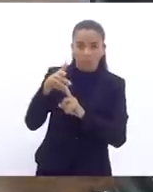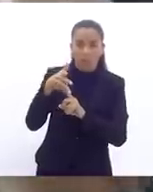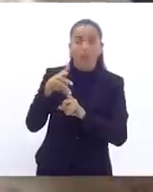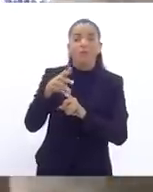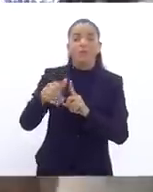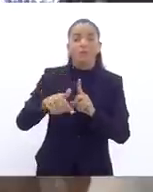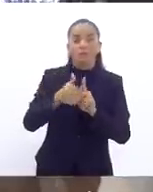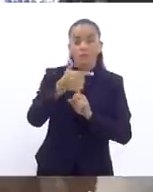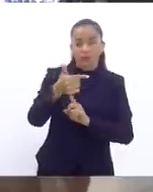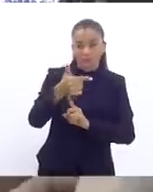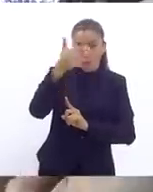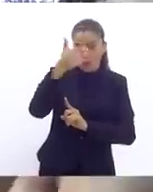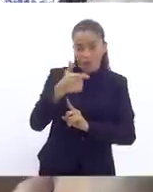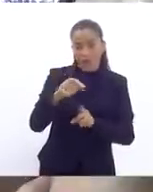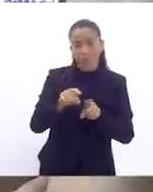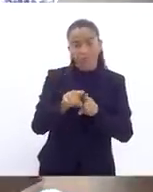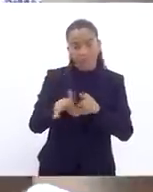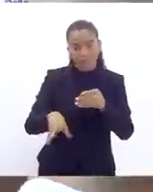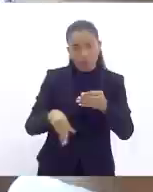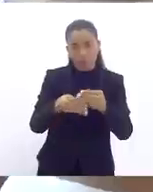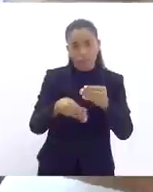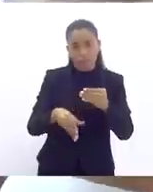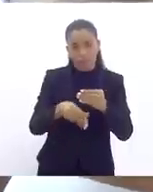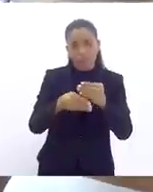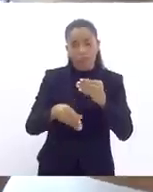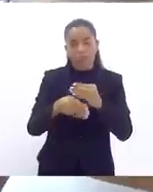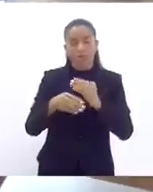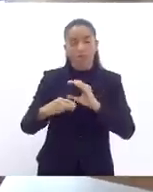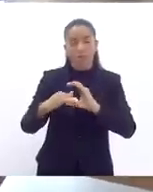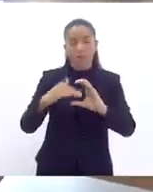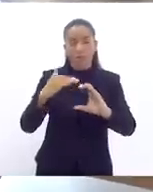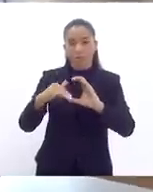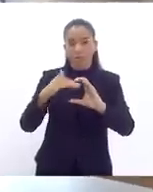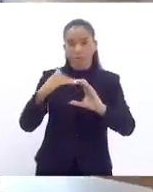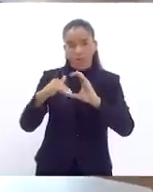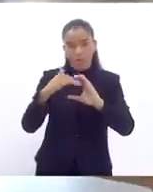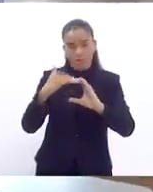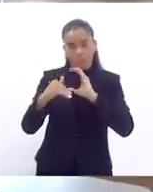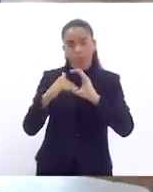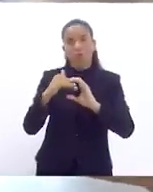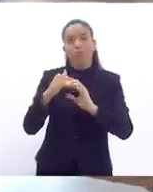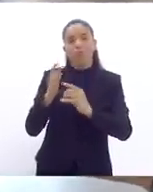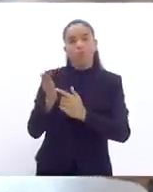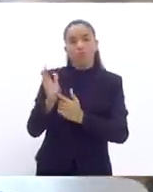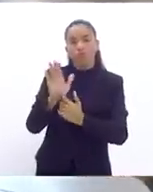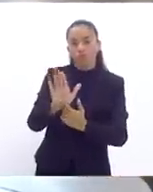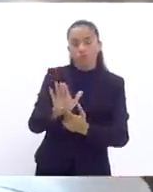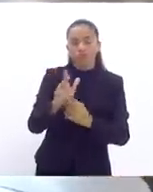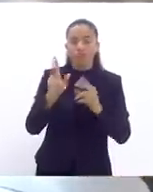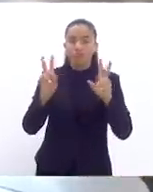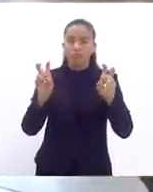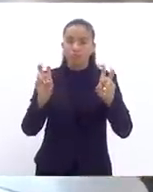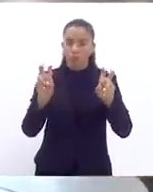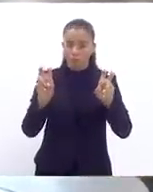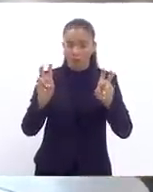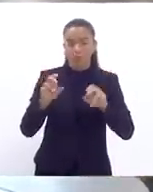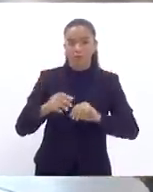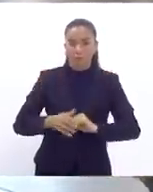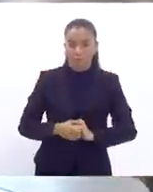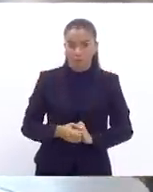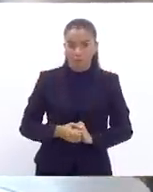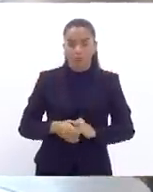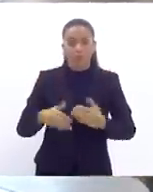eu também tenho inúmeros e-mails que chegaram ao nosso gabinete tratando exatamente desse assunto